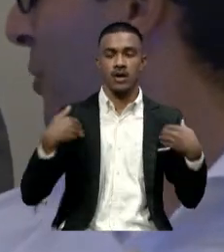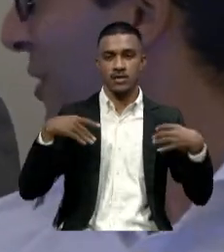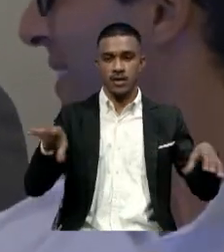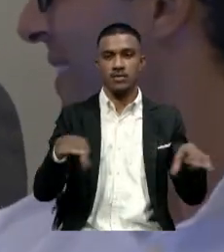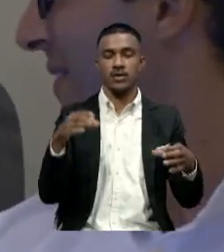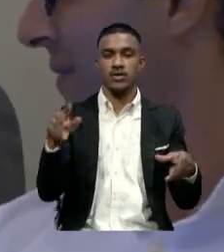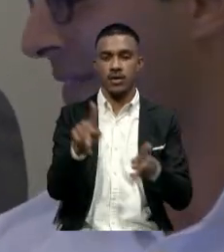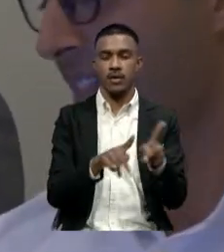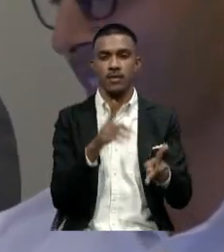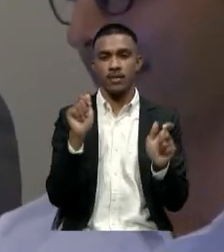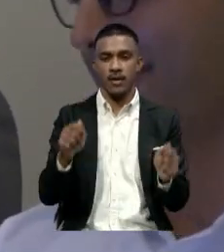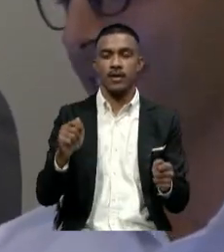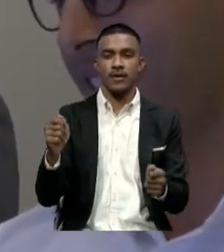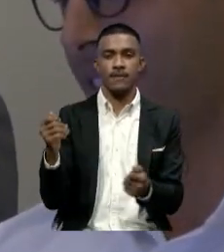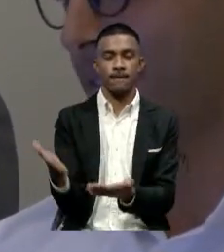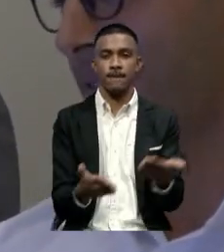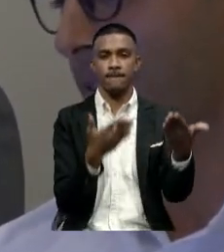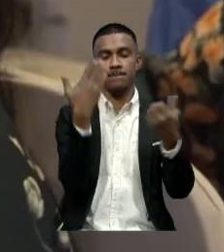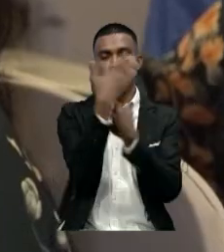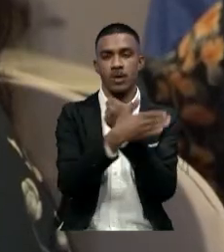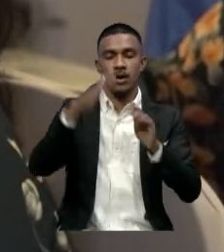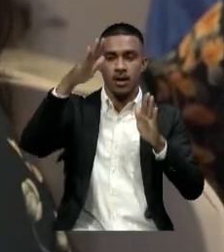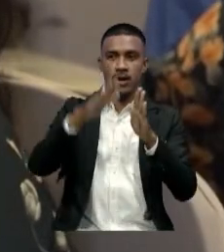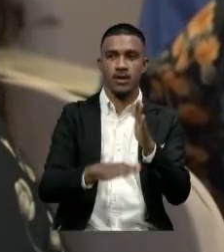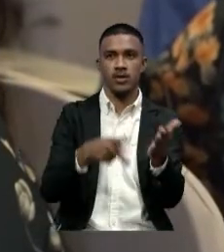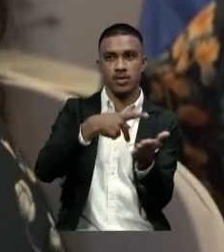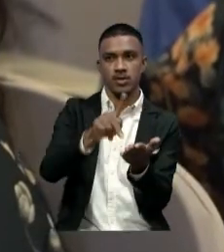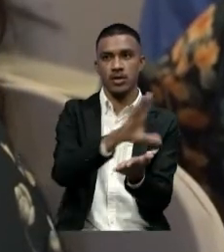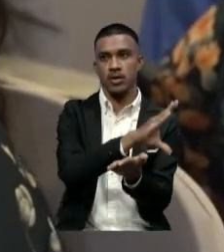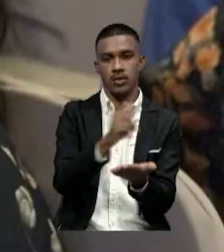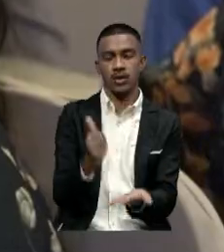bele explora o de ajuda hatun custo no mos contribui